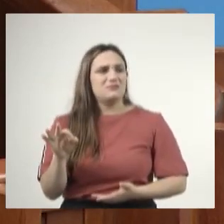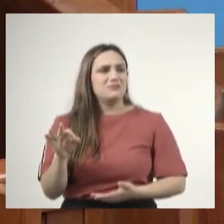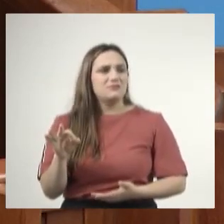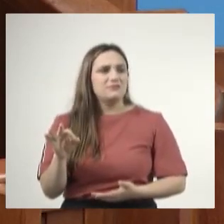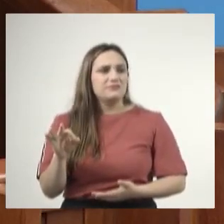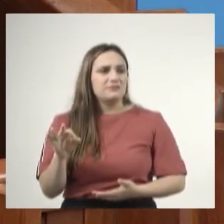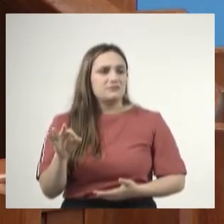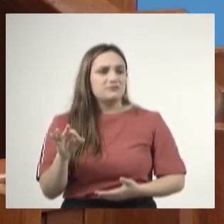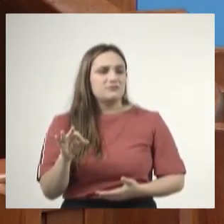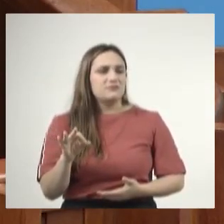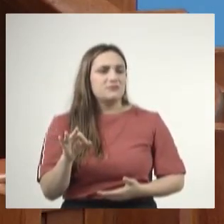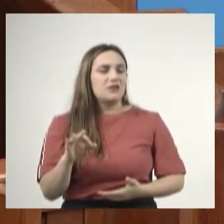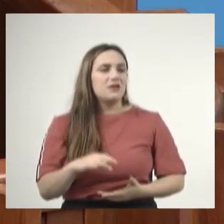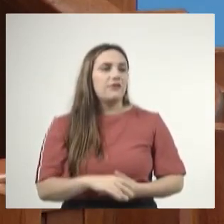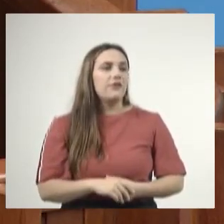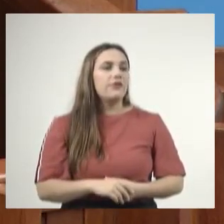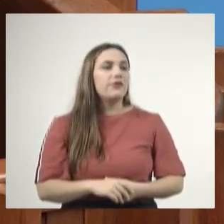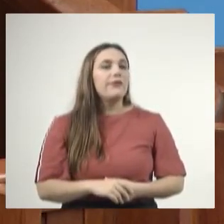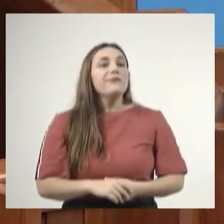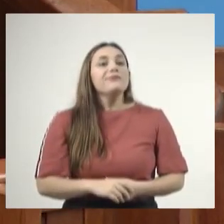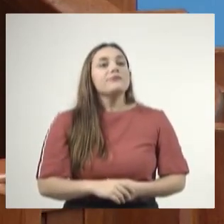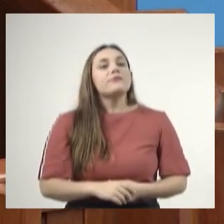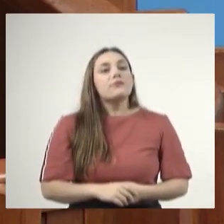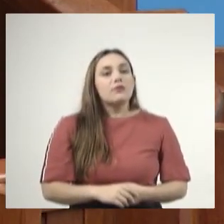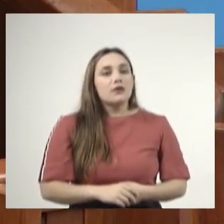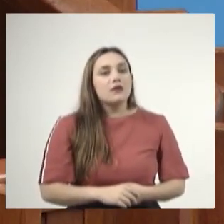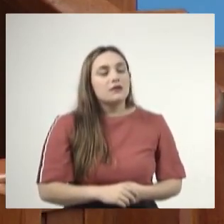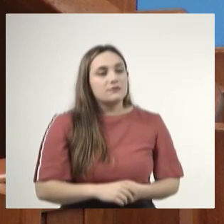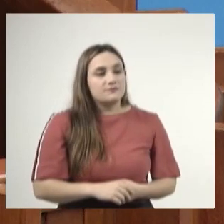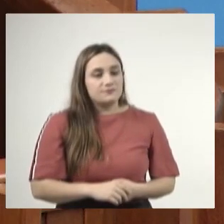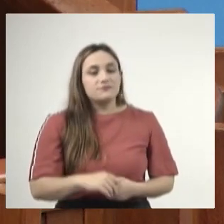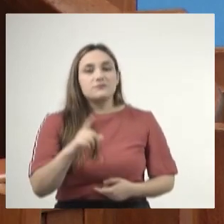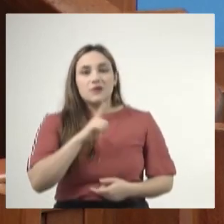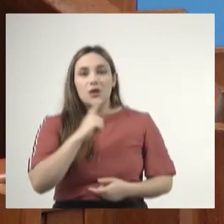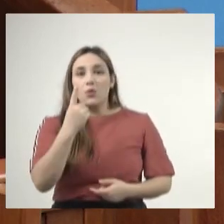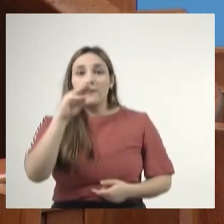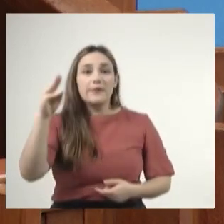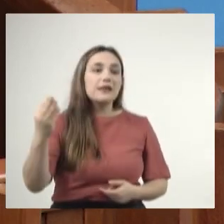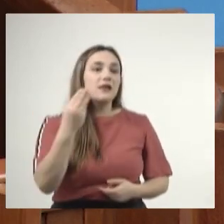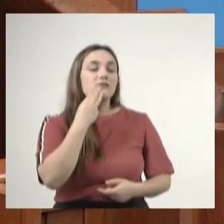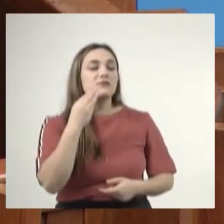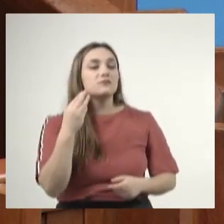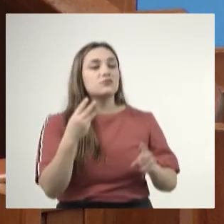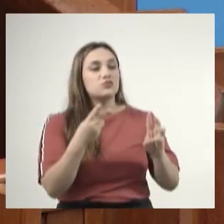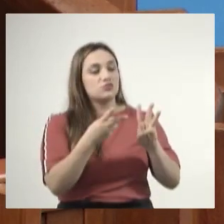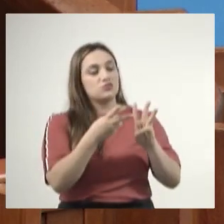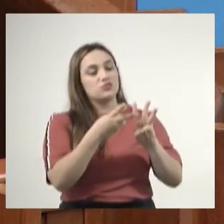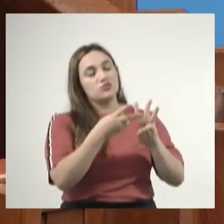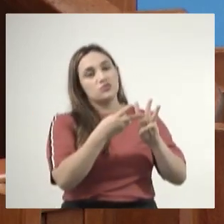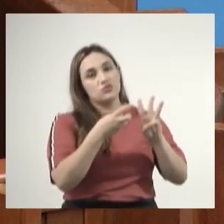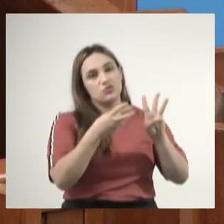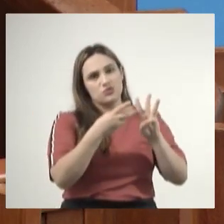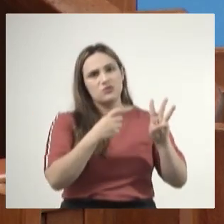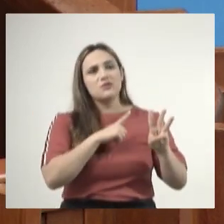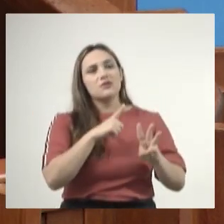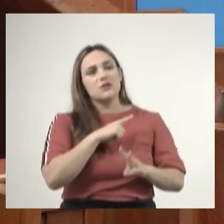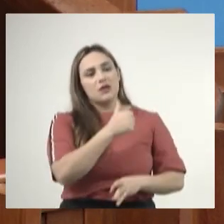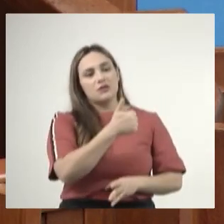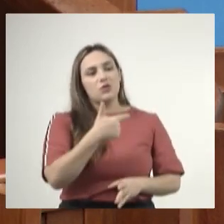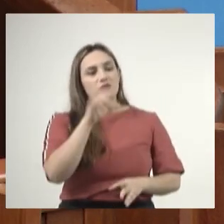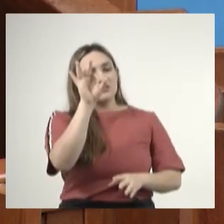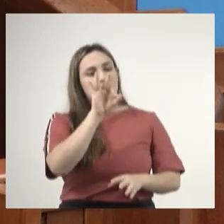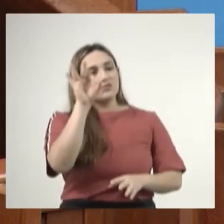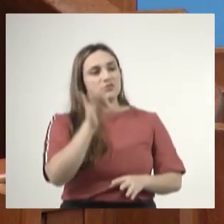o índio tem, que é 1.600.000 índios de todas as etnias, e tem 12% do território